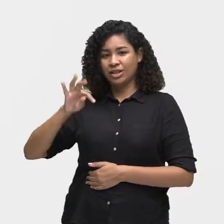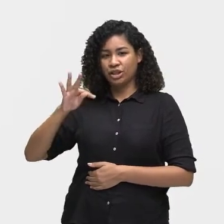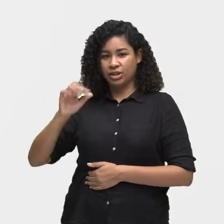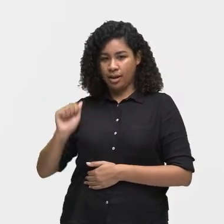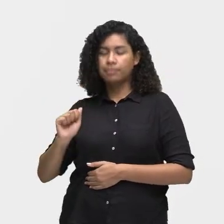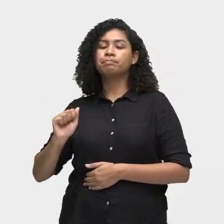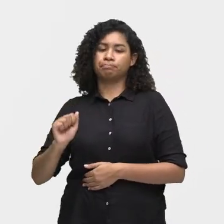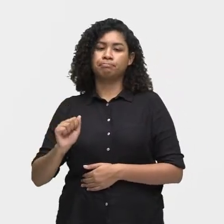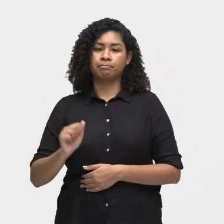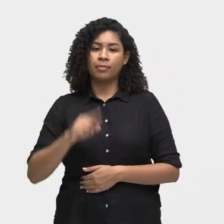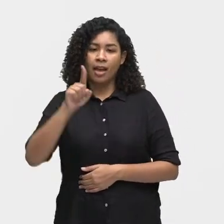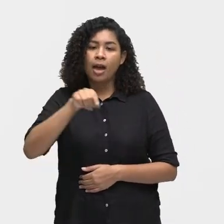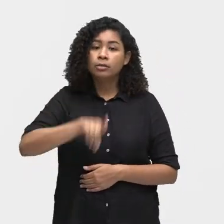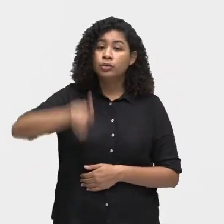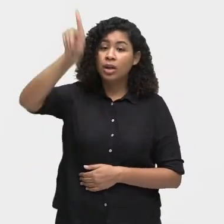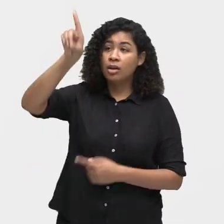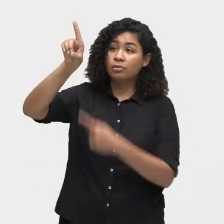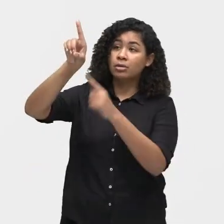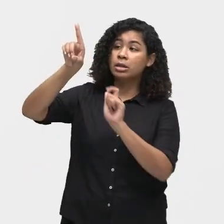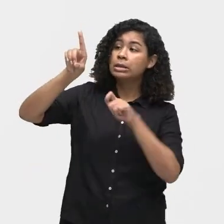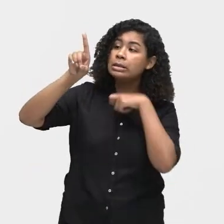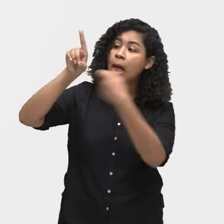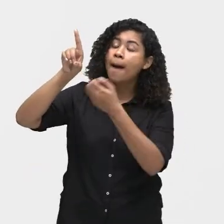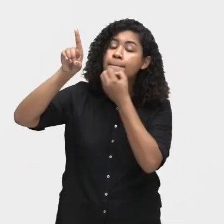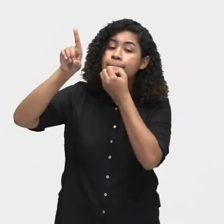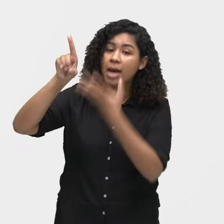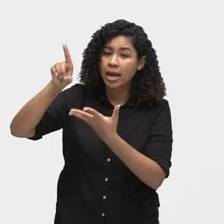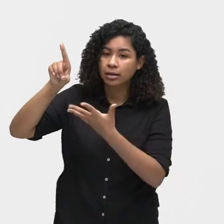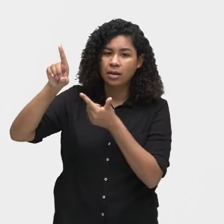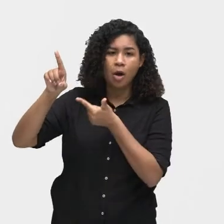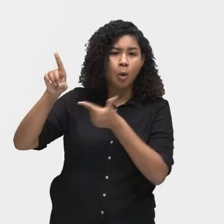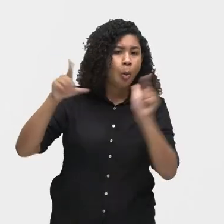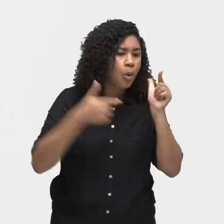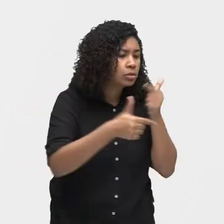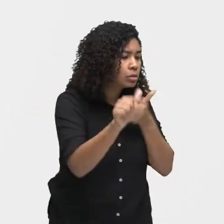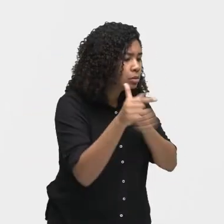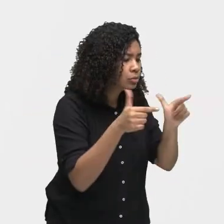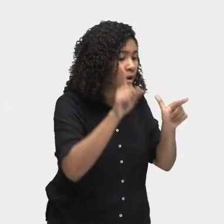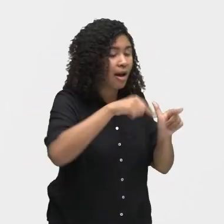demoníacas, né? Bem, meu caro aluno,